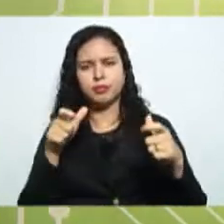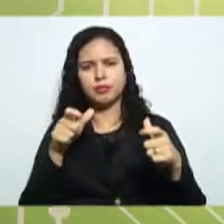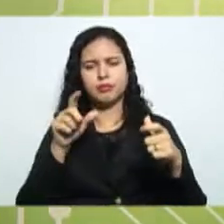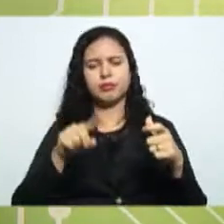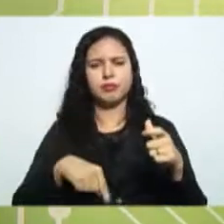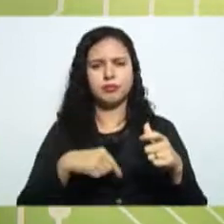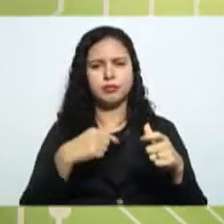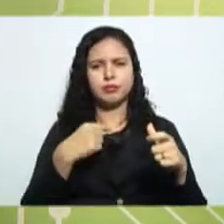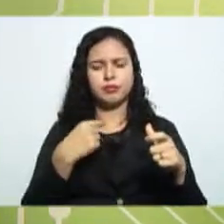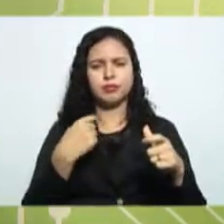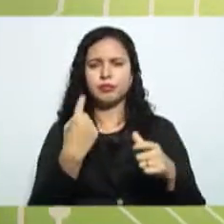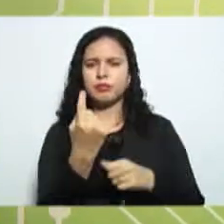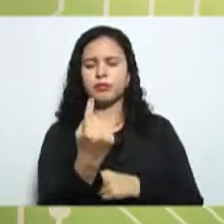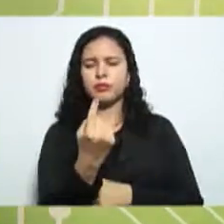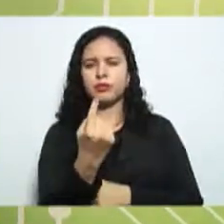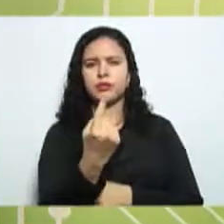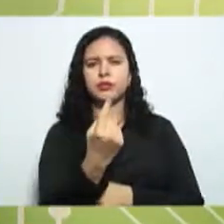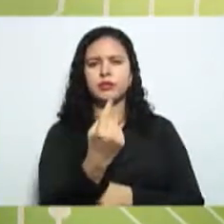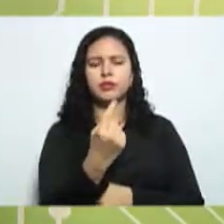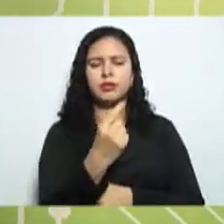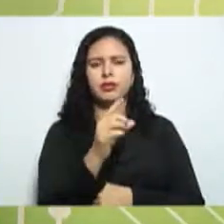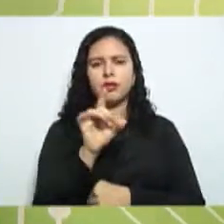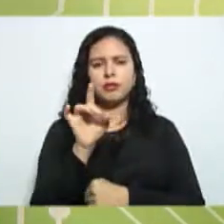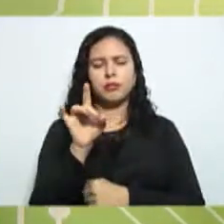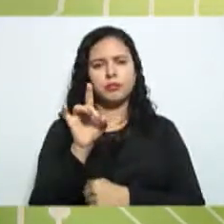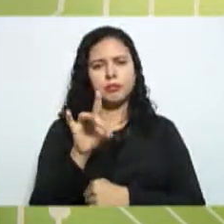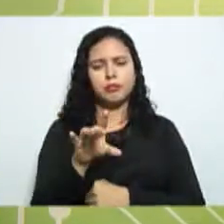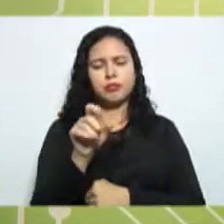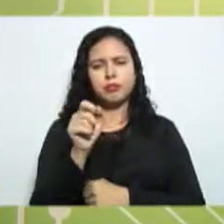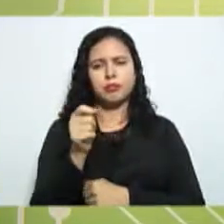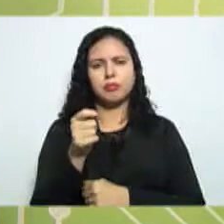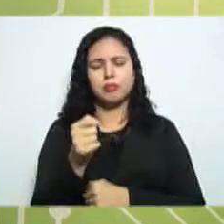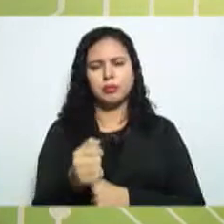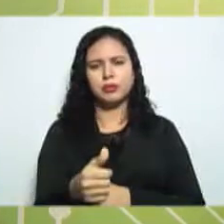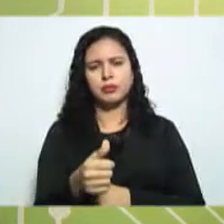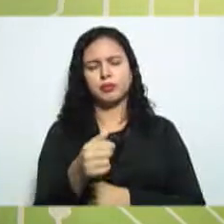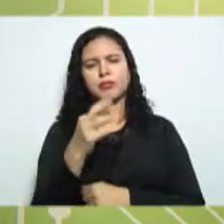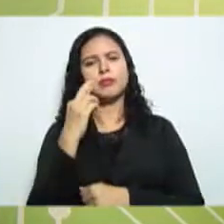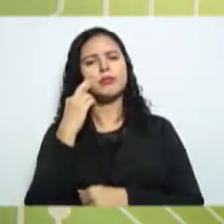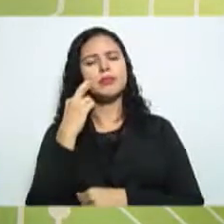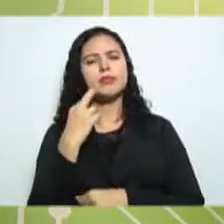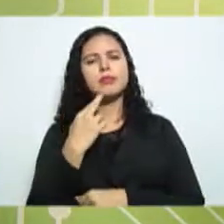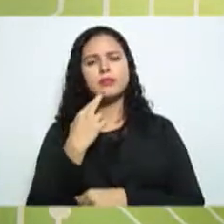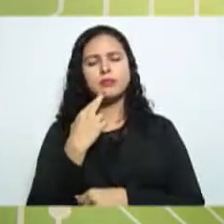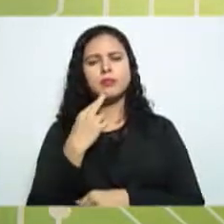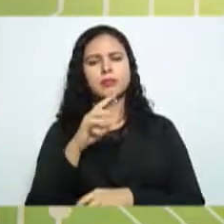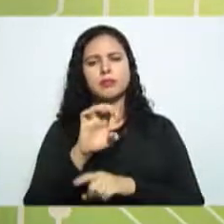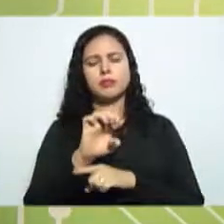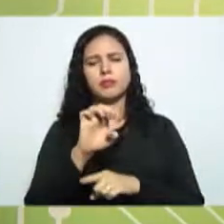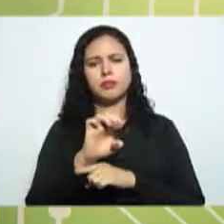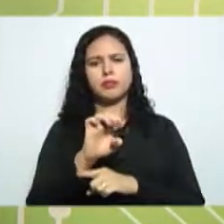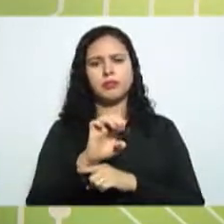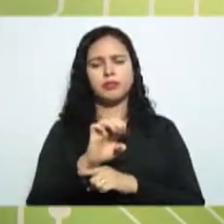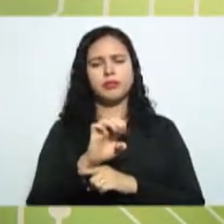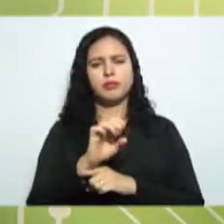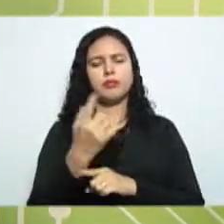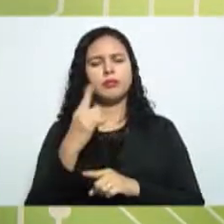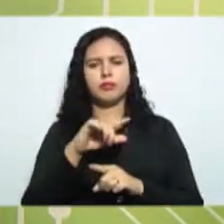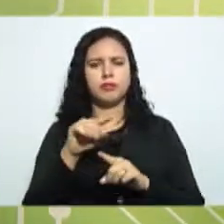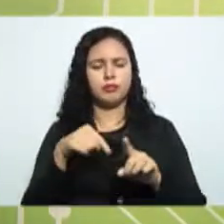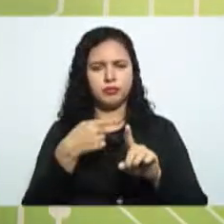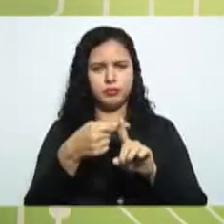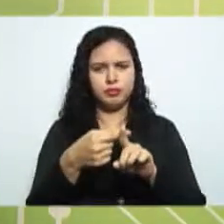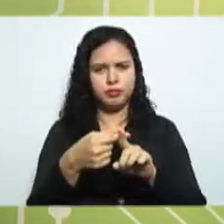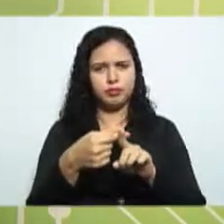bastante único, né? Poucos estados, poucos países no mundo conseguem um resultado tão positivo. O que a gente vai ter